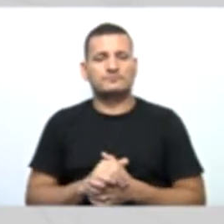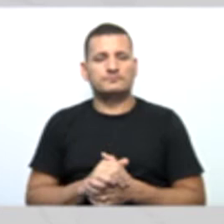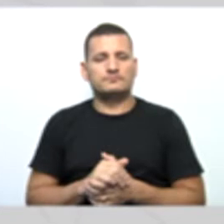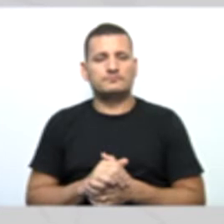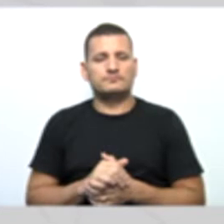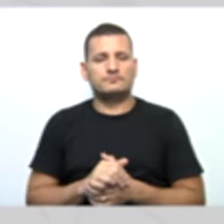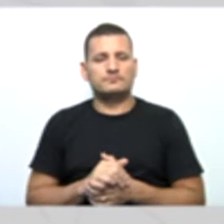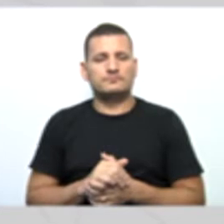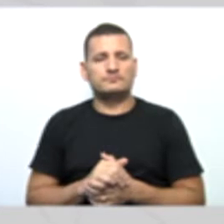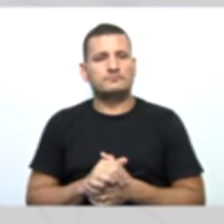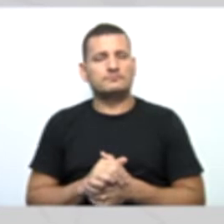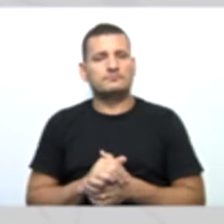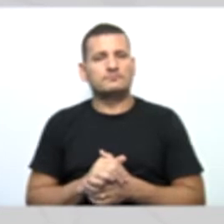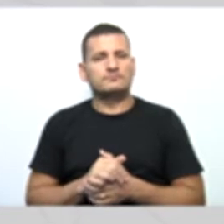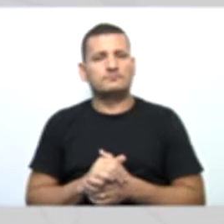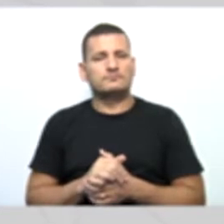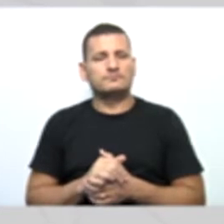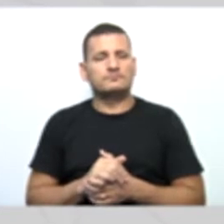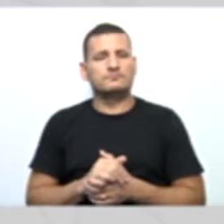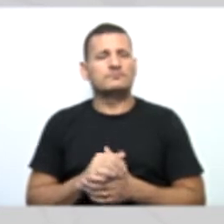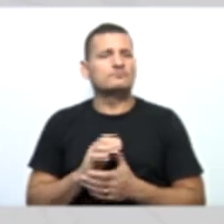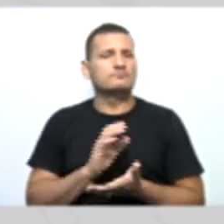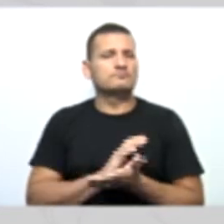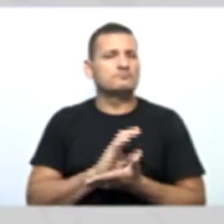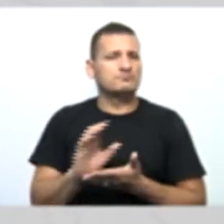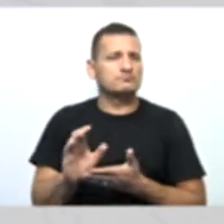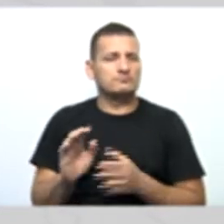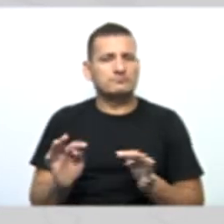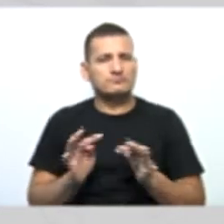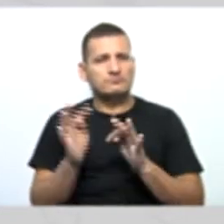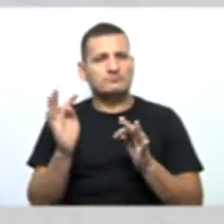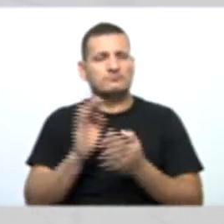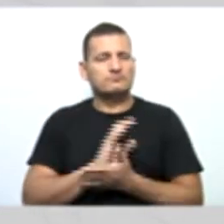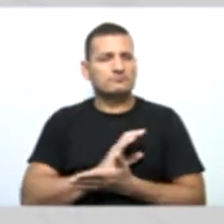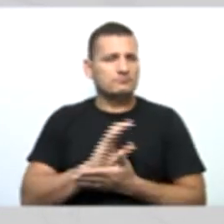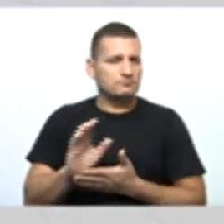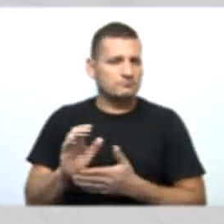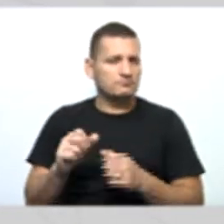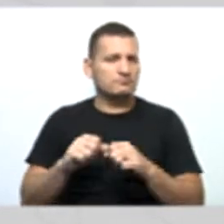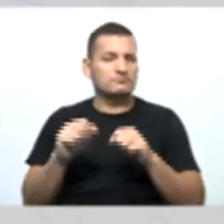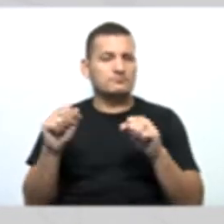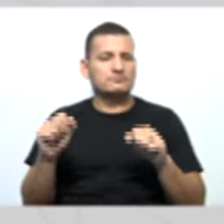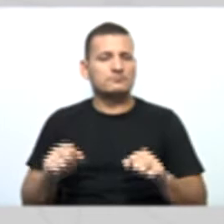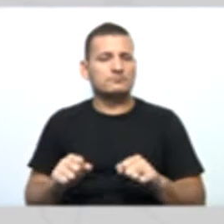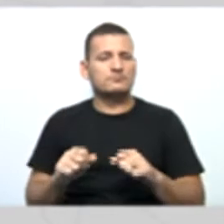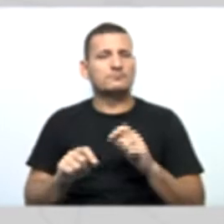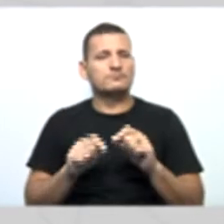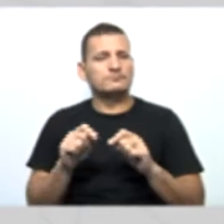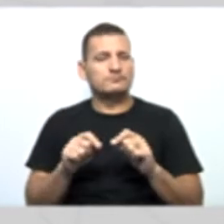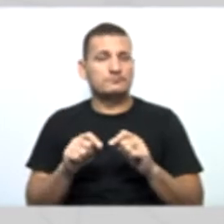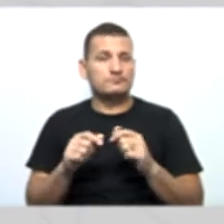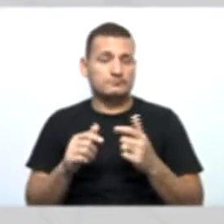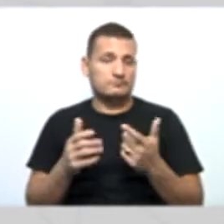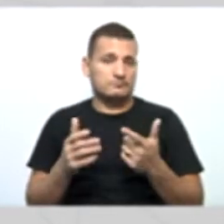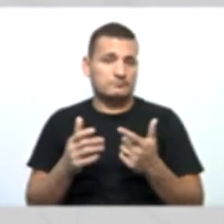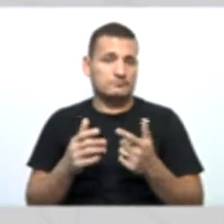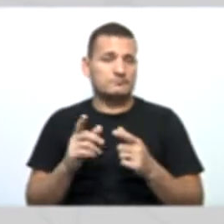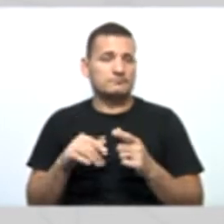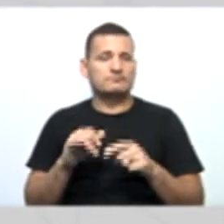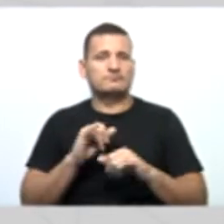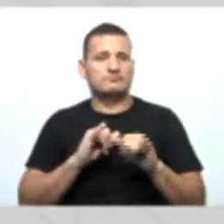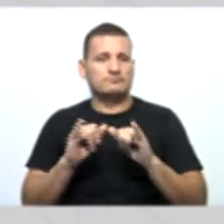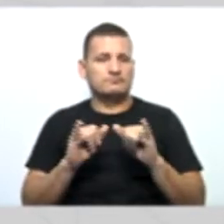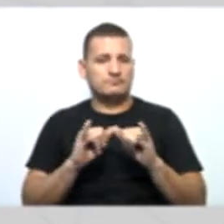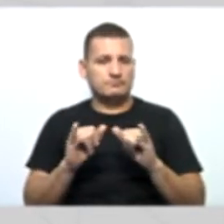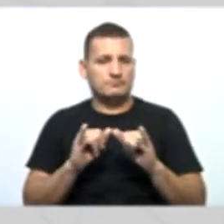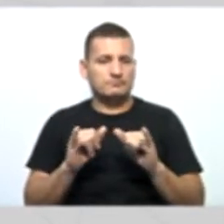em investir em tecnologia, em investir em sistema? É isso daqui mesmo, galera, ó. É a informação. Então,